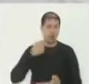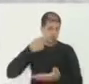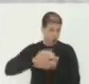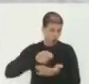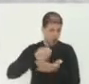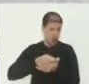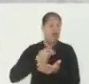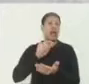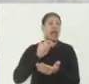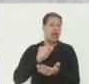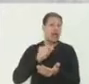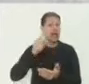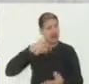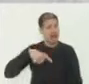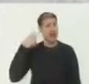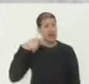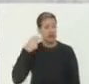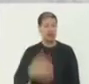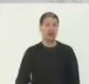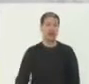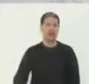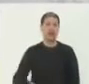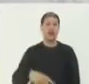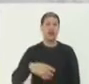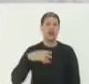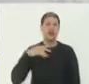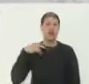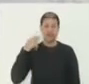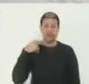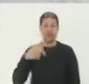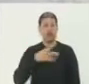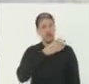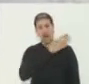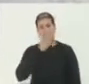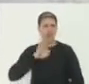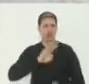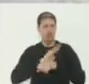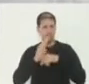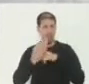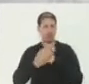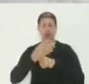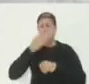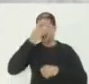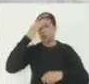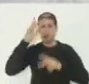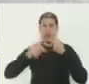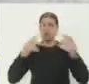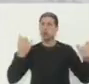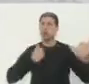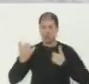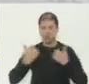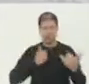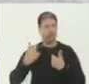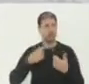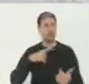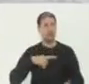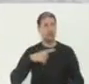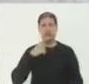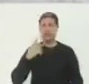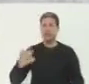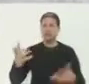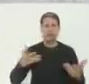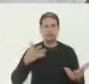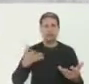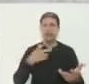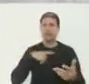linha é o vereador o vereador que frequenta o bairro e ele ouve a população a população aí eu leva a demanda falar mas